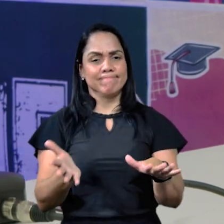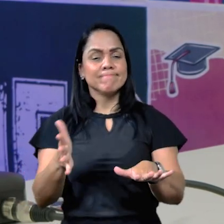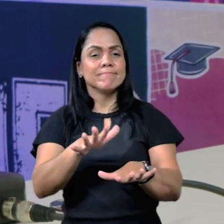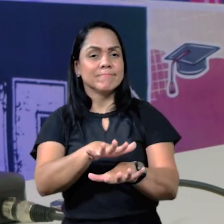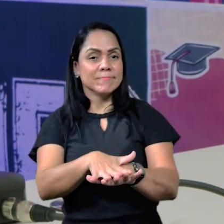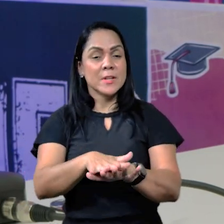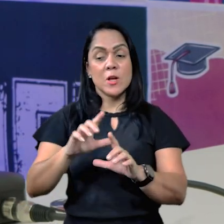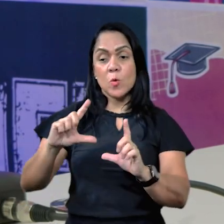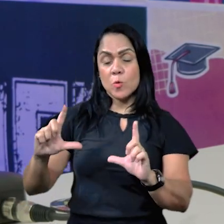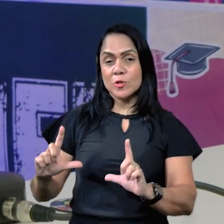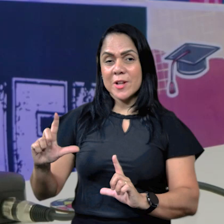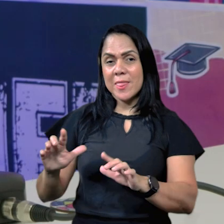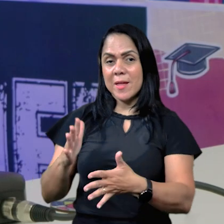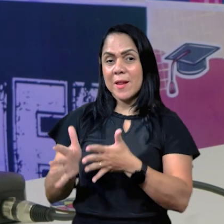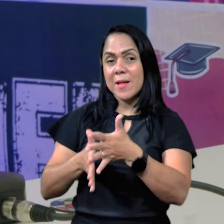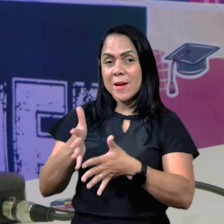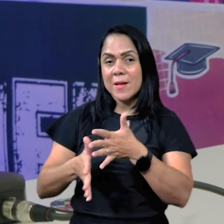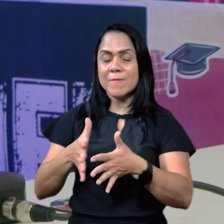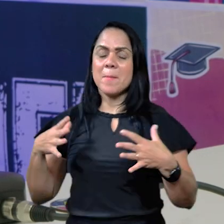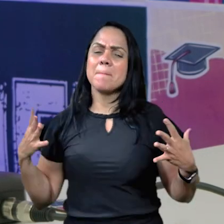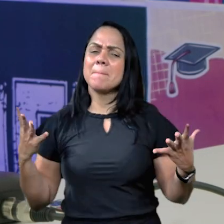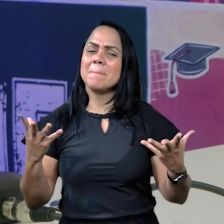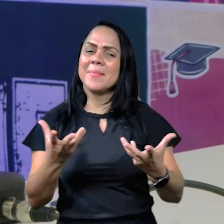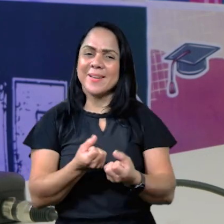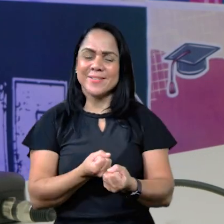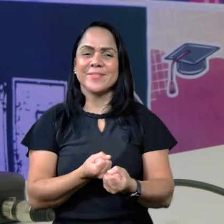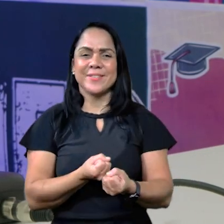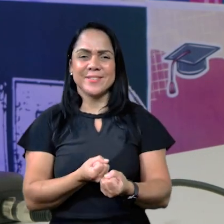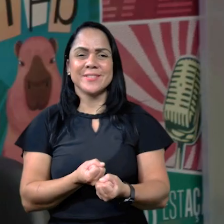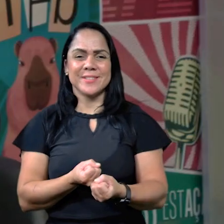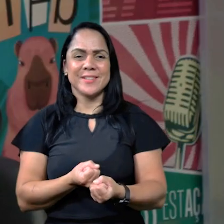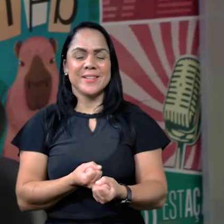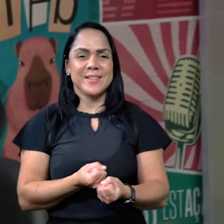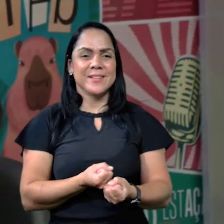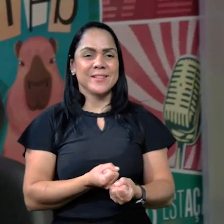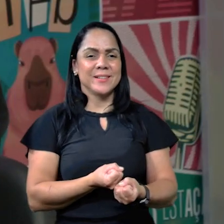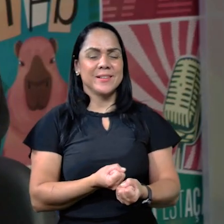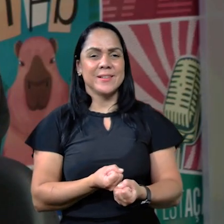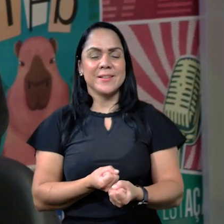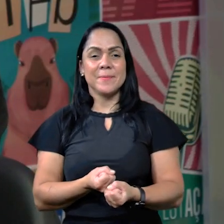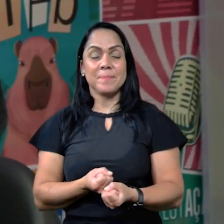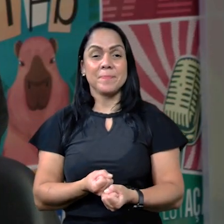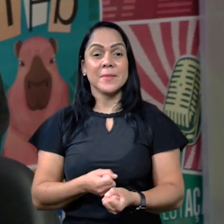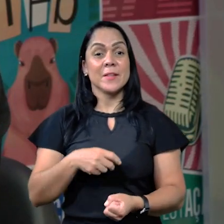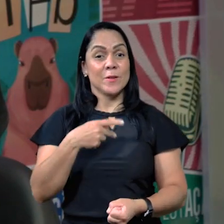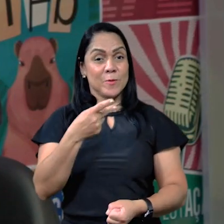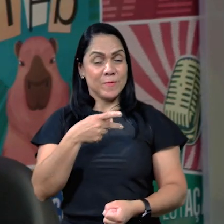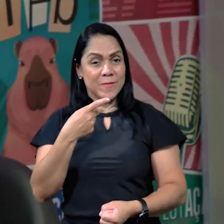janela em libras. Isso é louvável, muito louvável. E aí, o que a gente está fazendo aqui, para